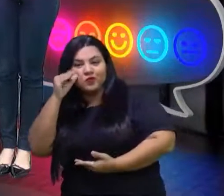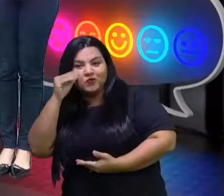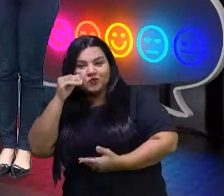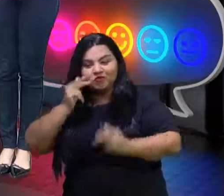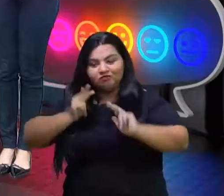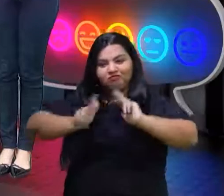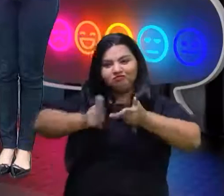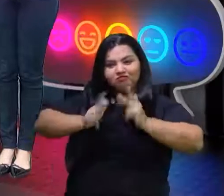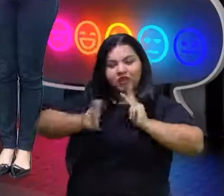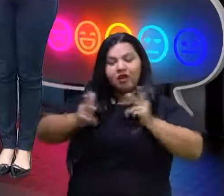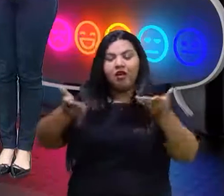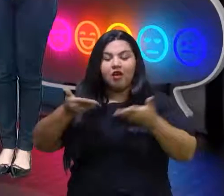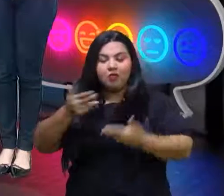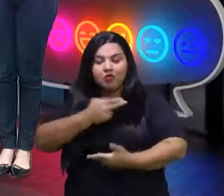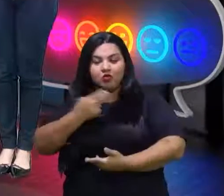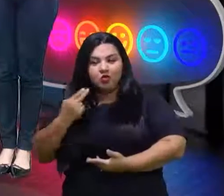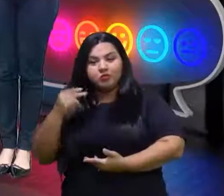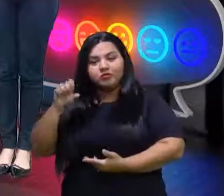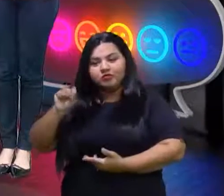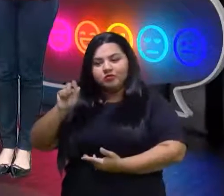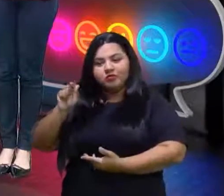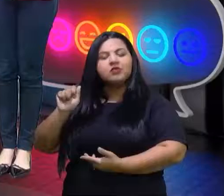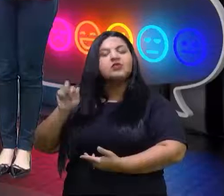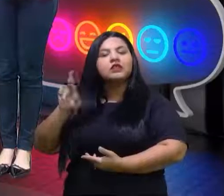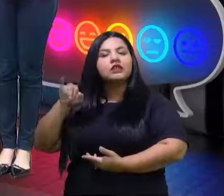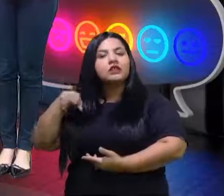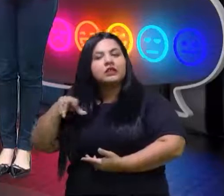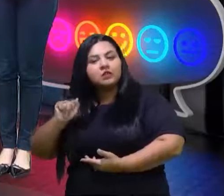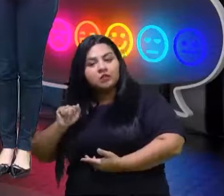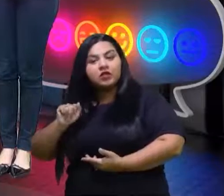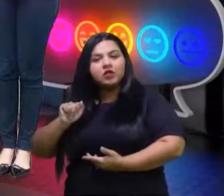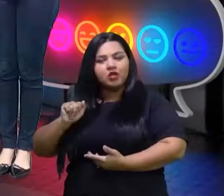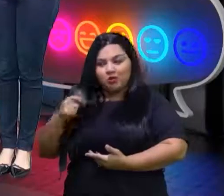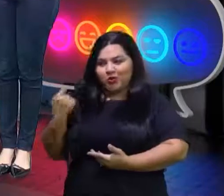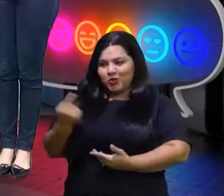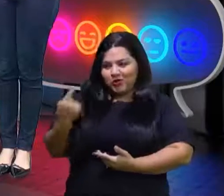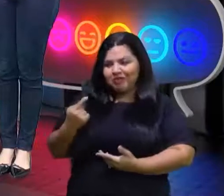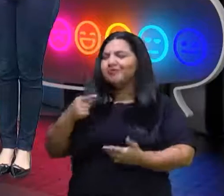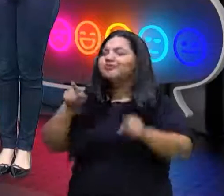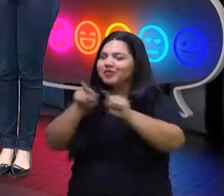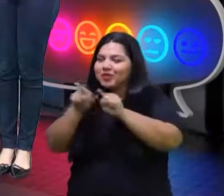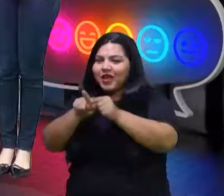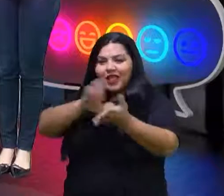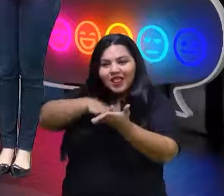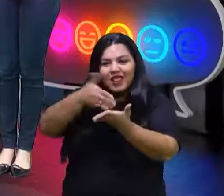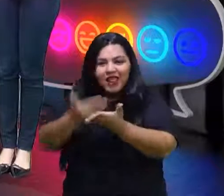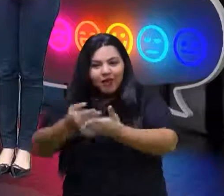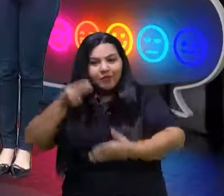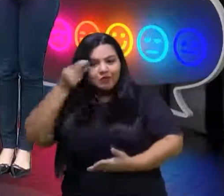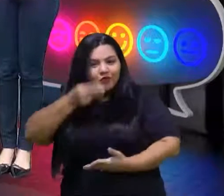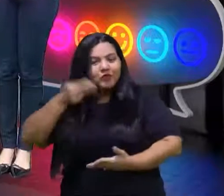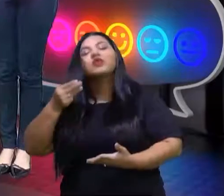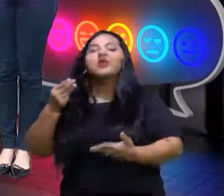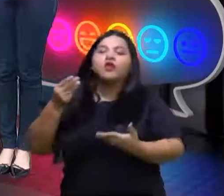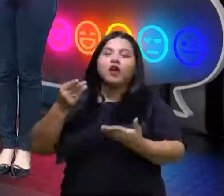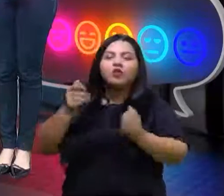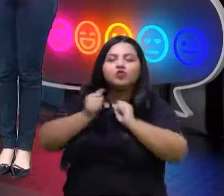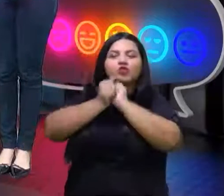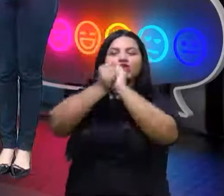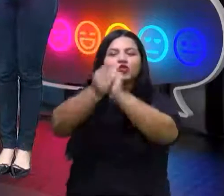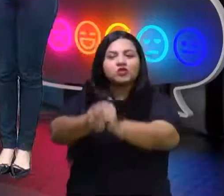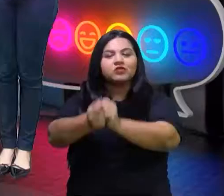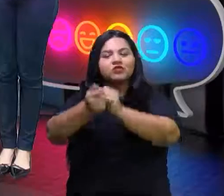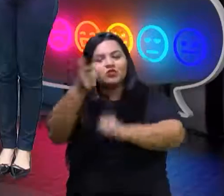Conversa. Eu me chamo Sabrina Araújo, não estou sozinha, estou aqui com a nossa intérprete Michele, que vai conduzir